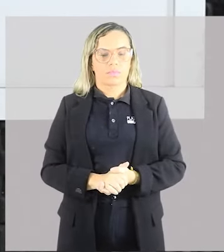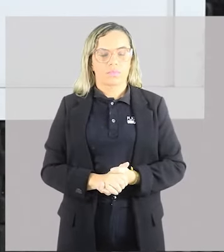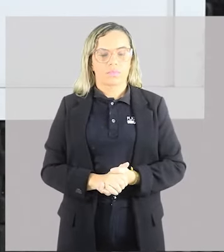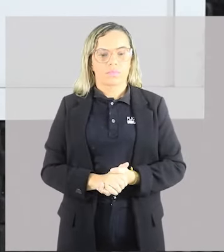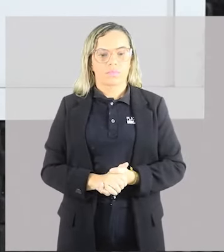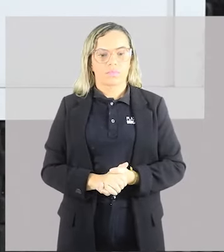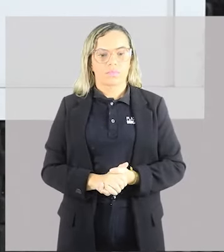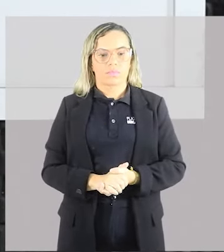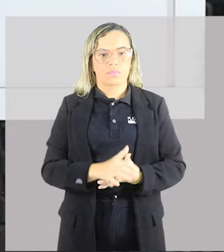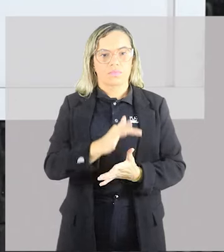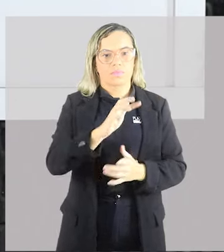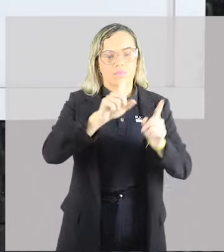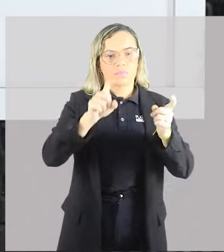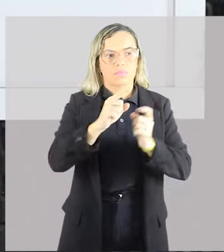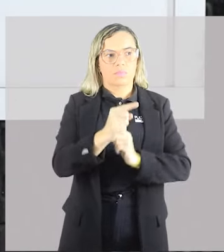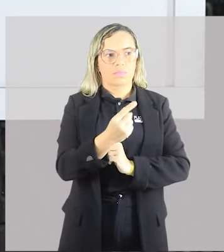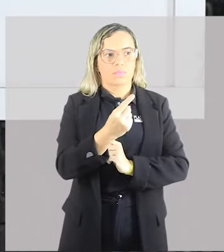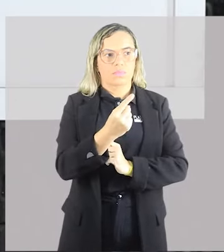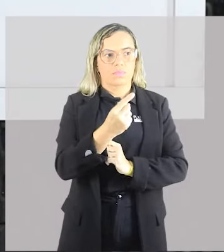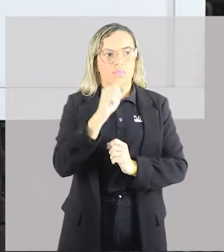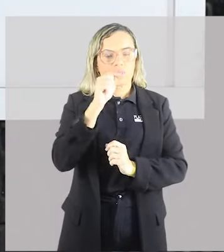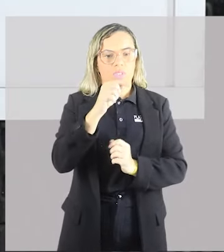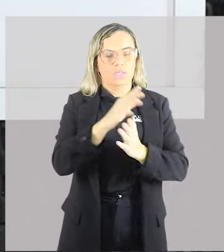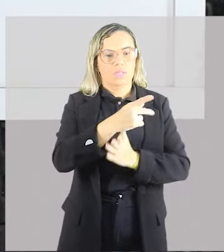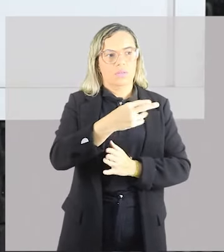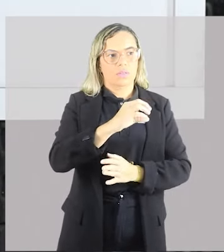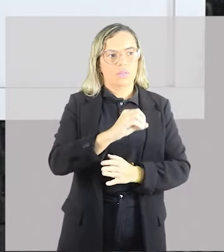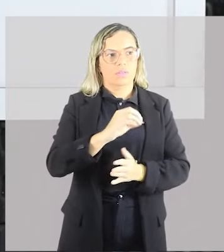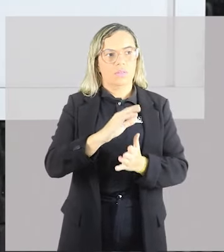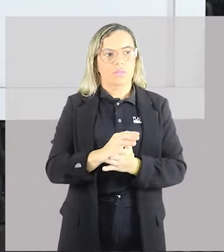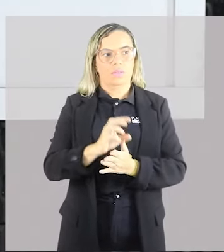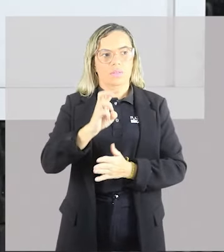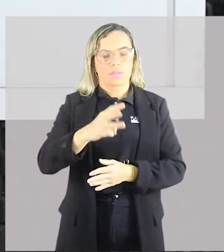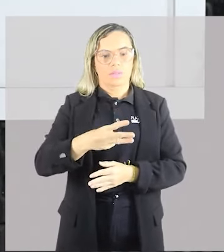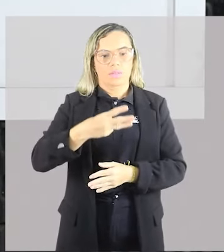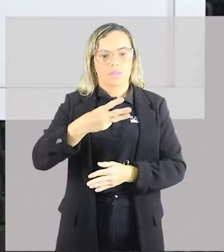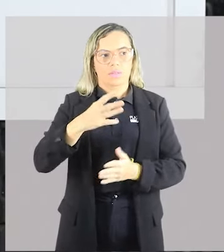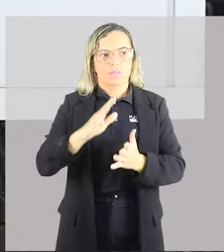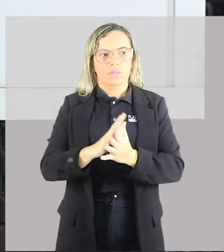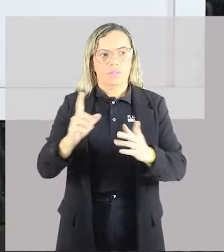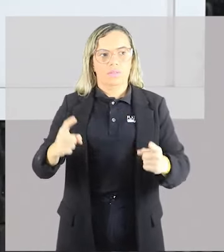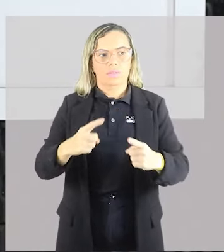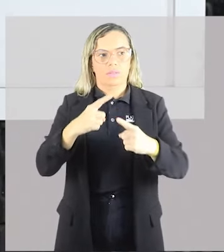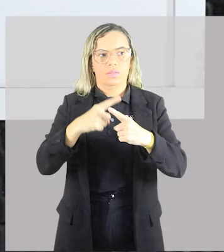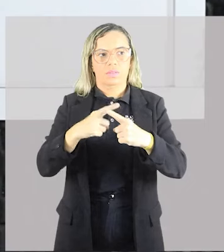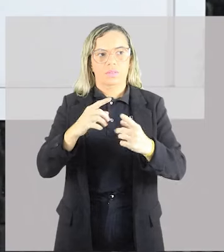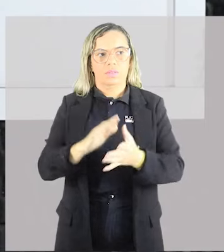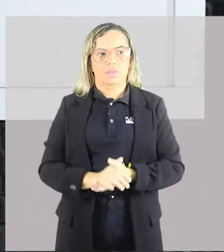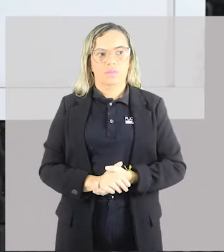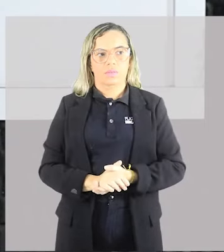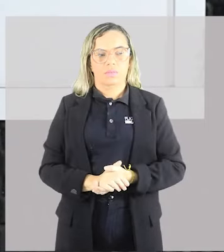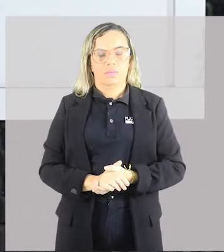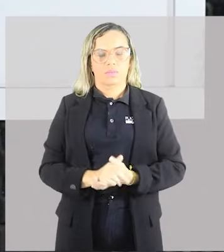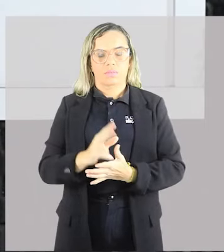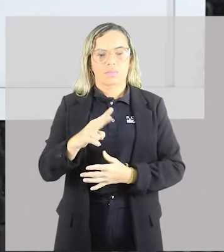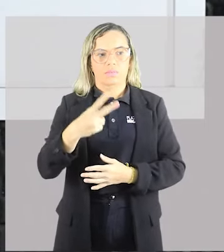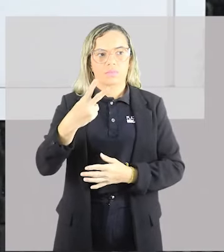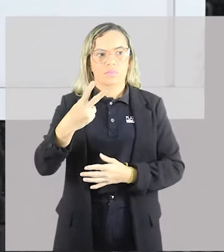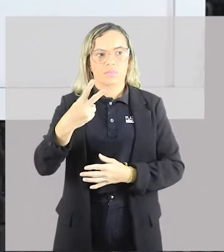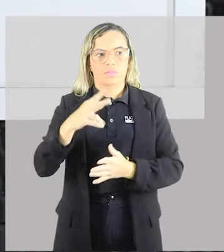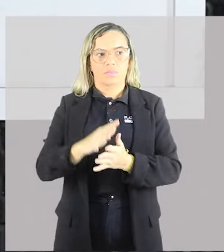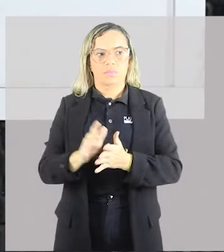é 0 + 3 M pelo f de-1 que é 2